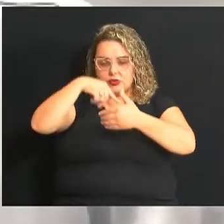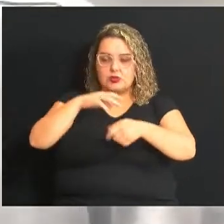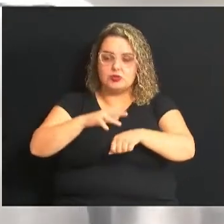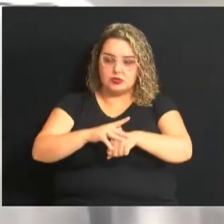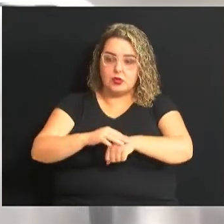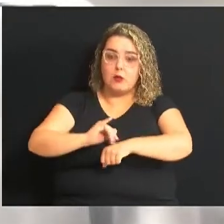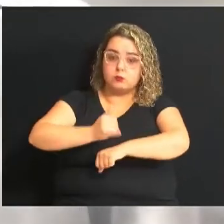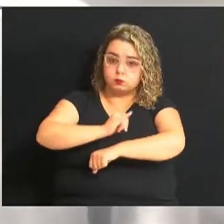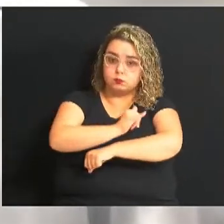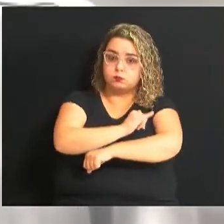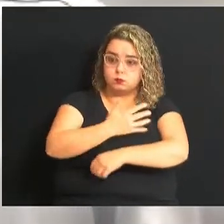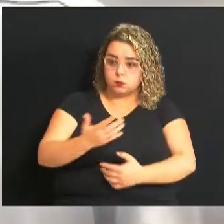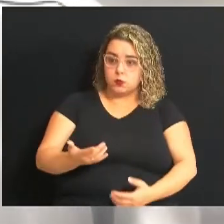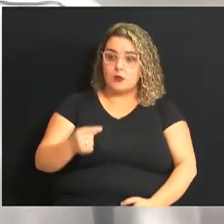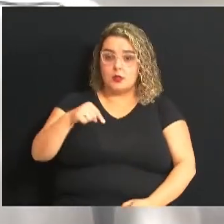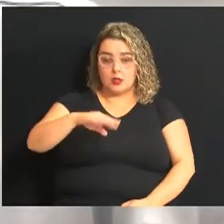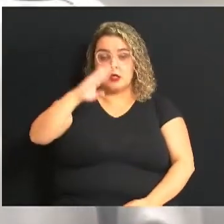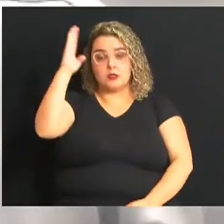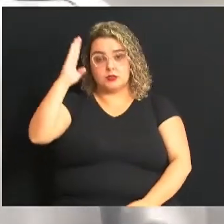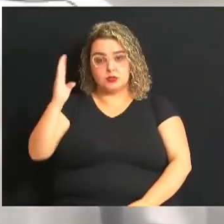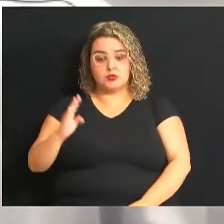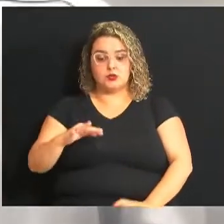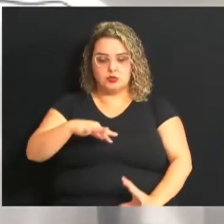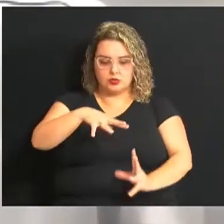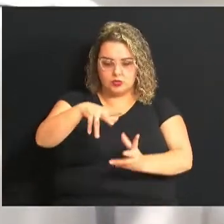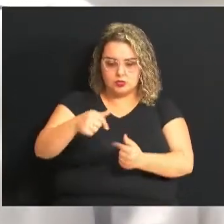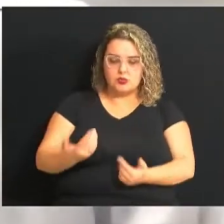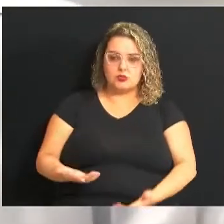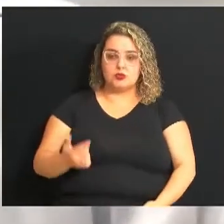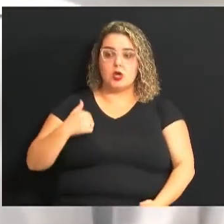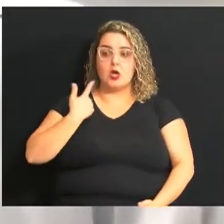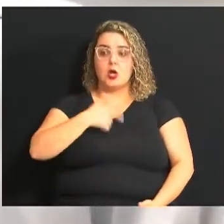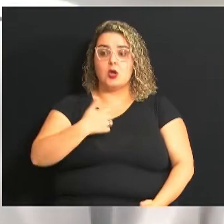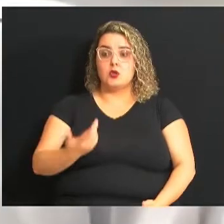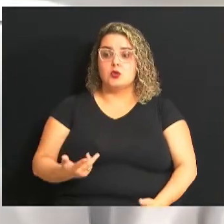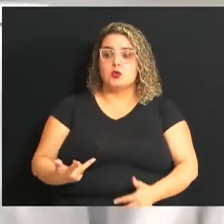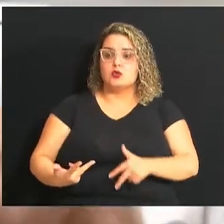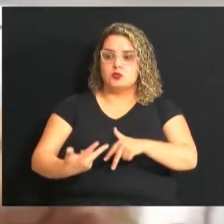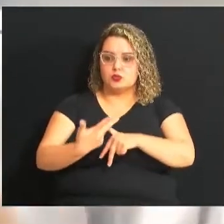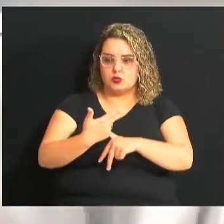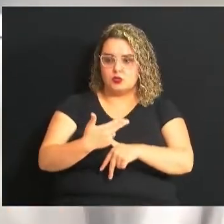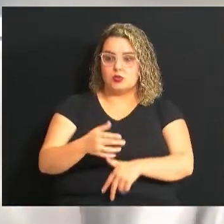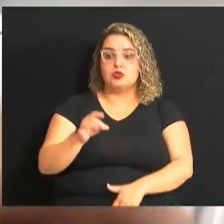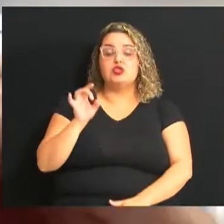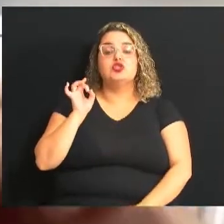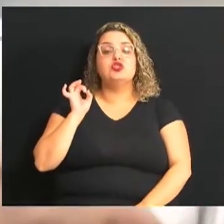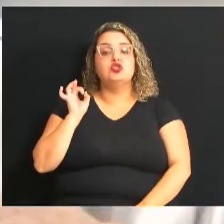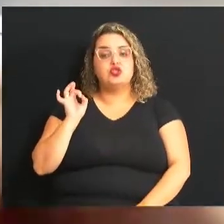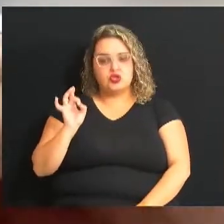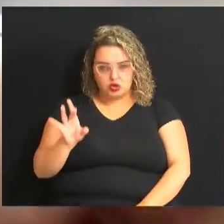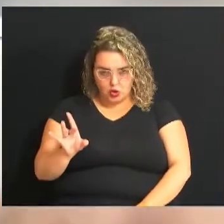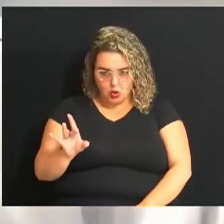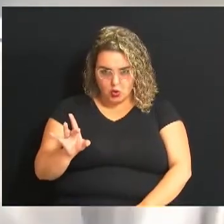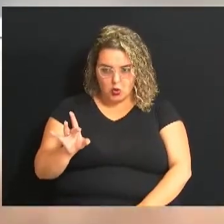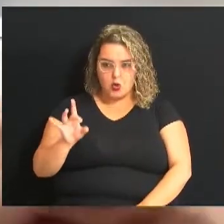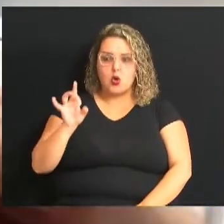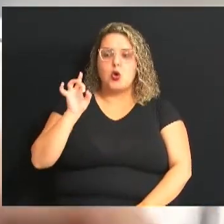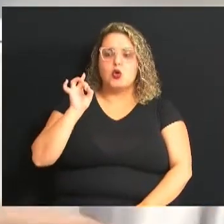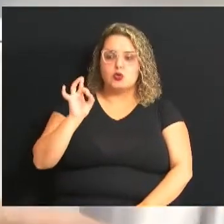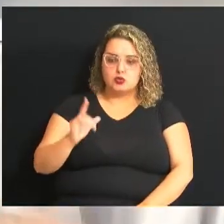obesidade, aqui no Brasil e no mundo, nós estamos operando apenas 2